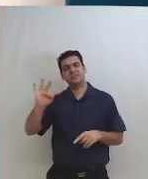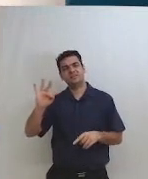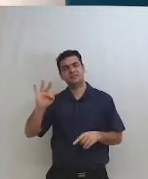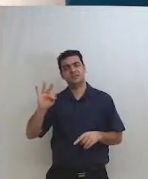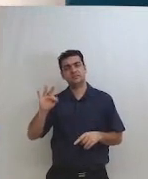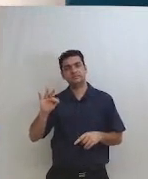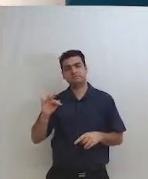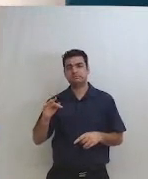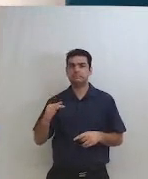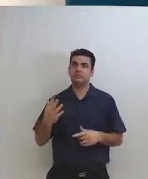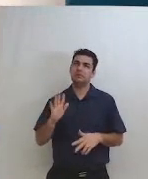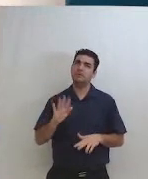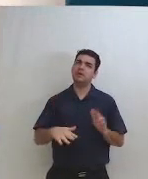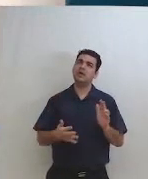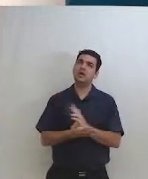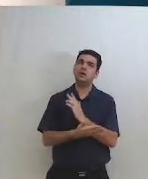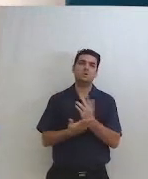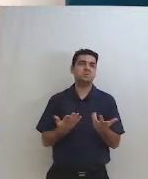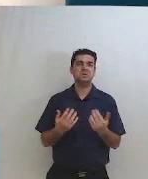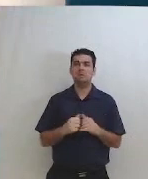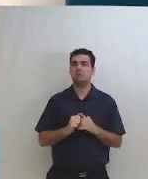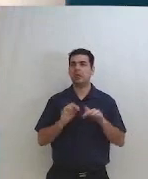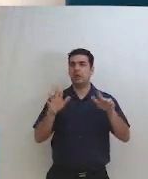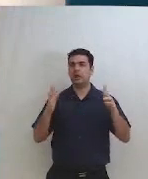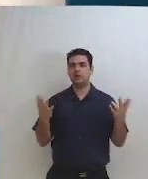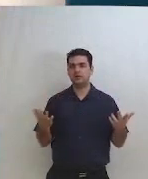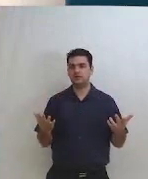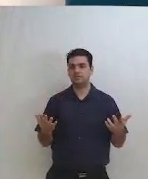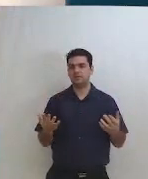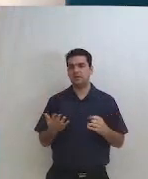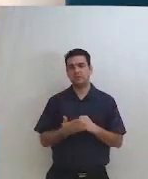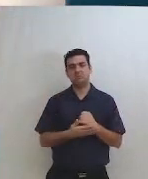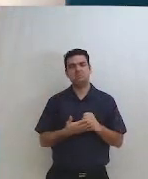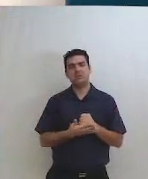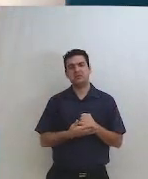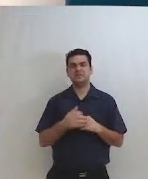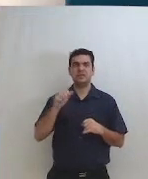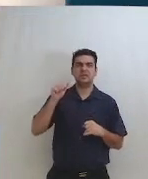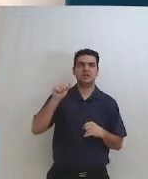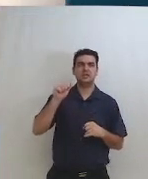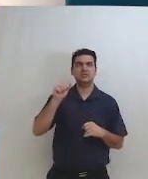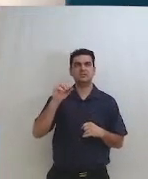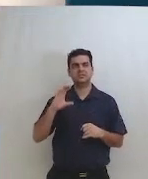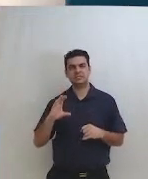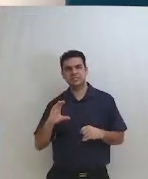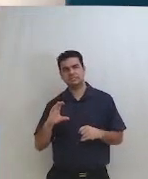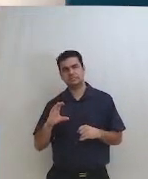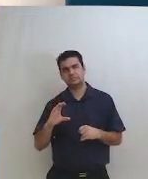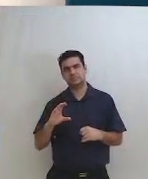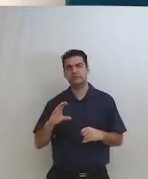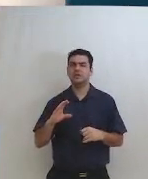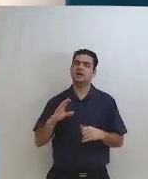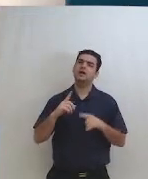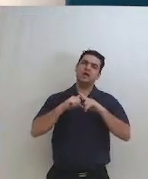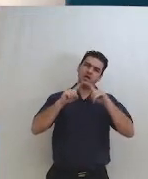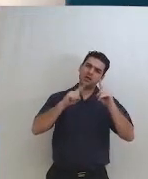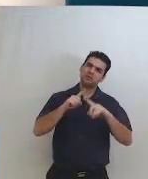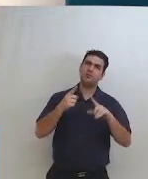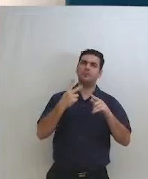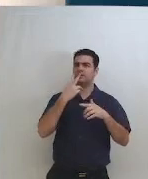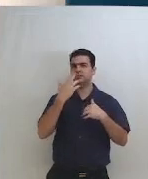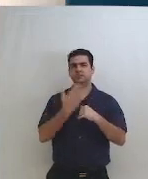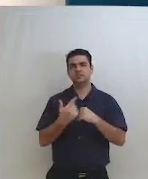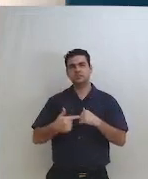largo. Né? Quer dizer, fundamentos na linha A e C, a defesa apontou violação dos artigos 2º, incisos 4 e 5º